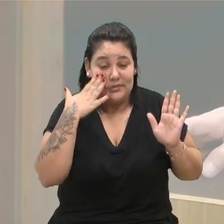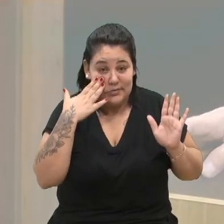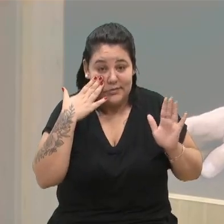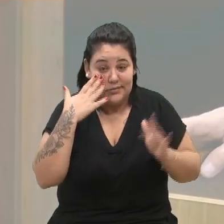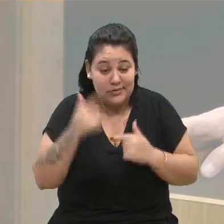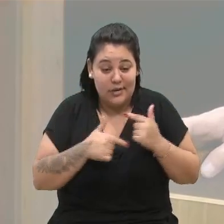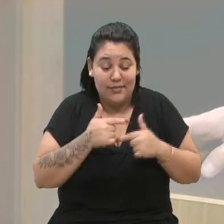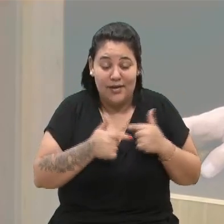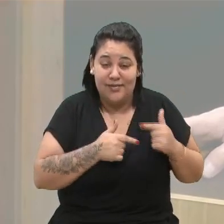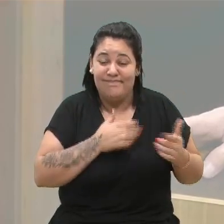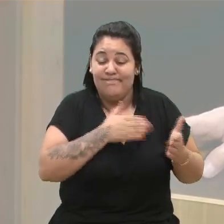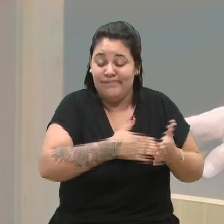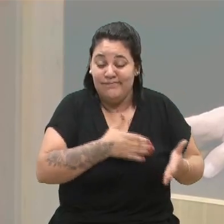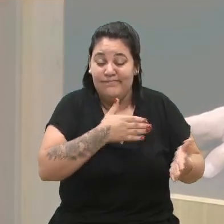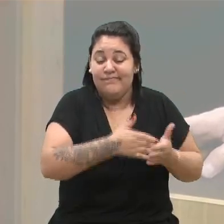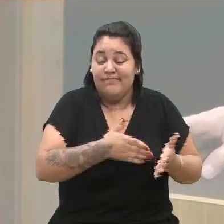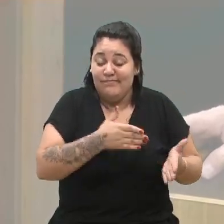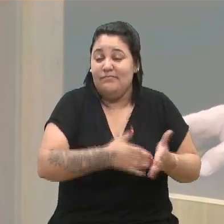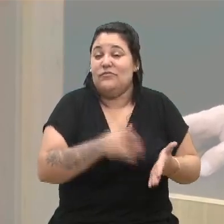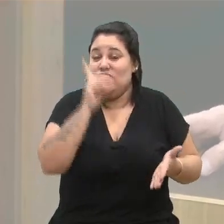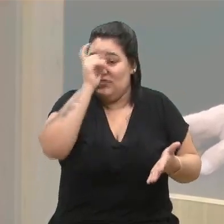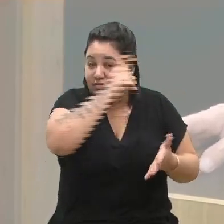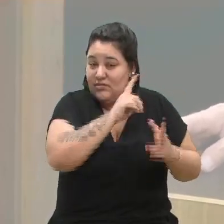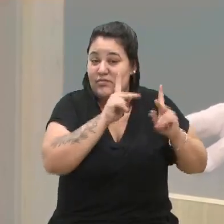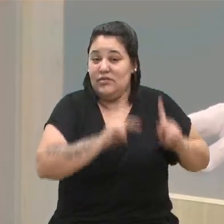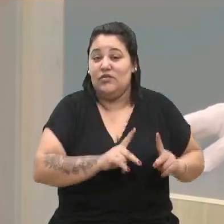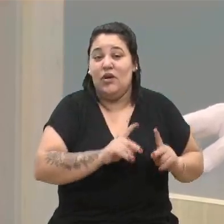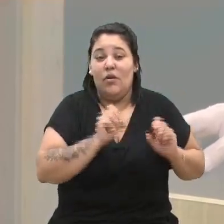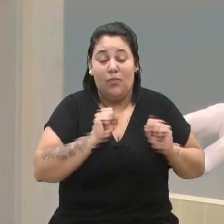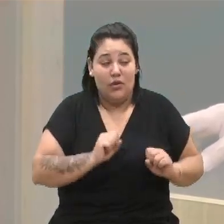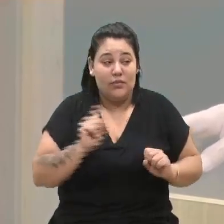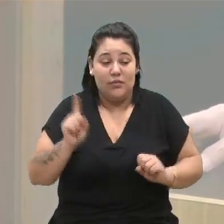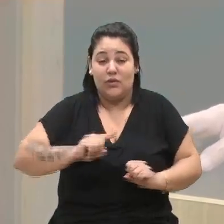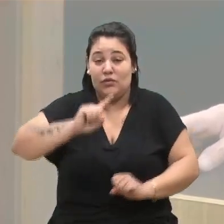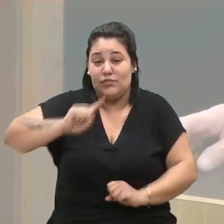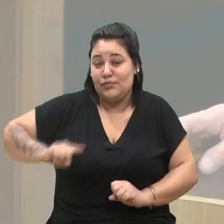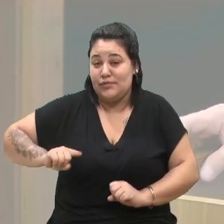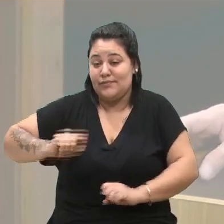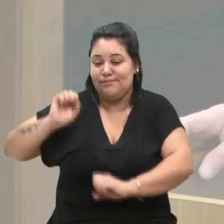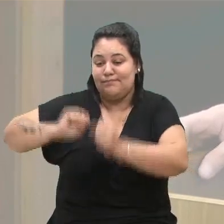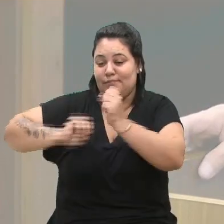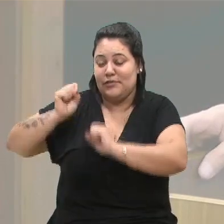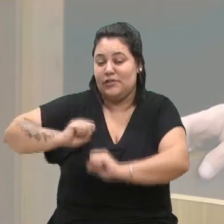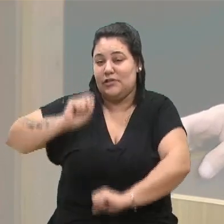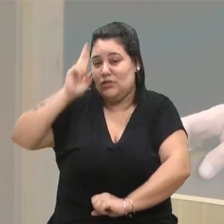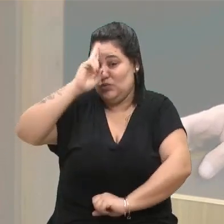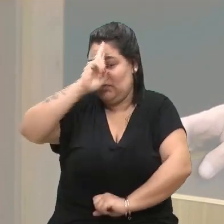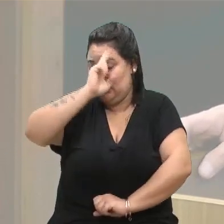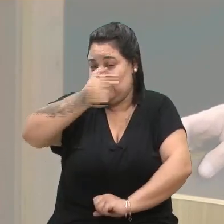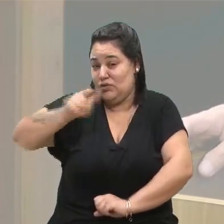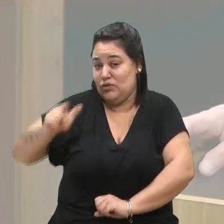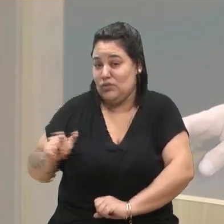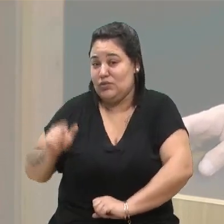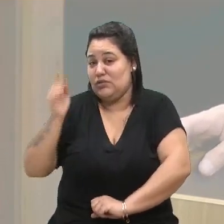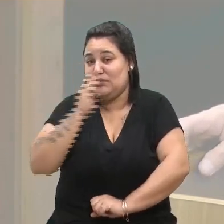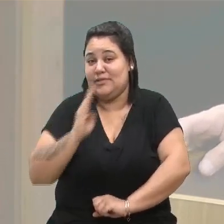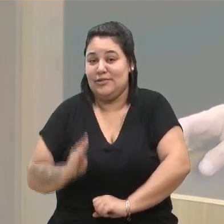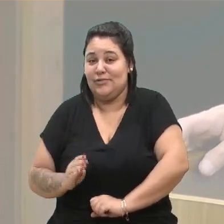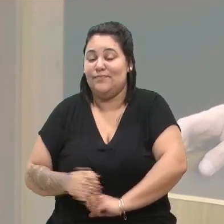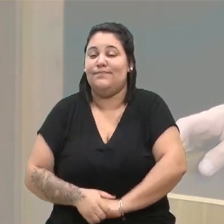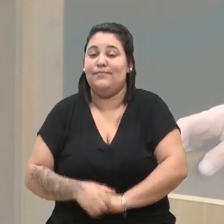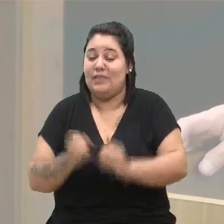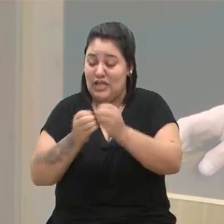pode inviabilizar, poderão banir as empresas Uber e outras mais no Brasil, inviabilizando o